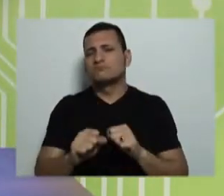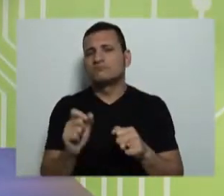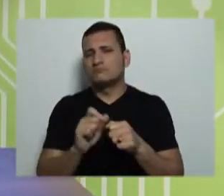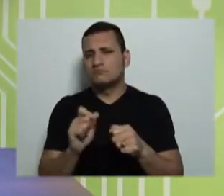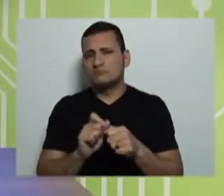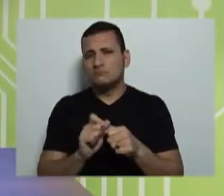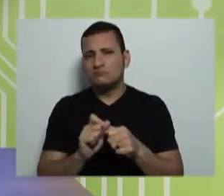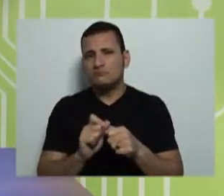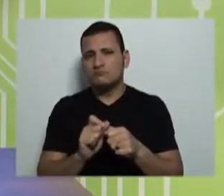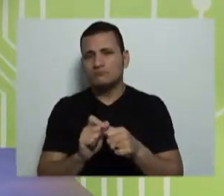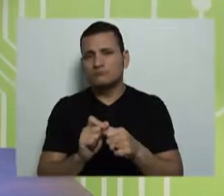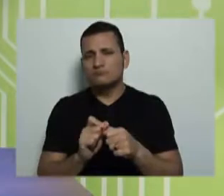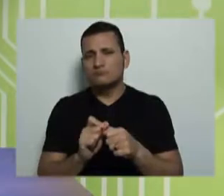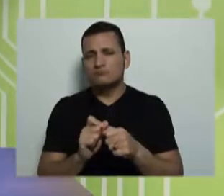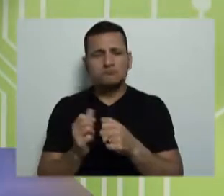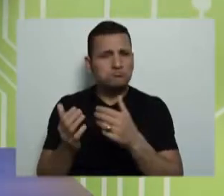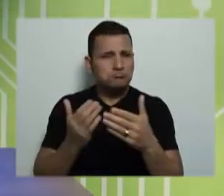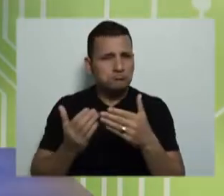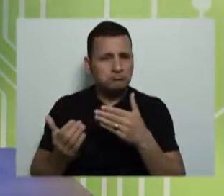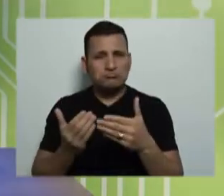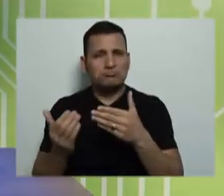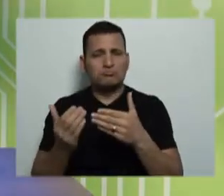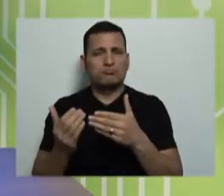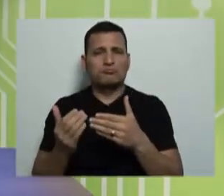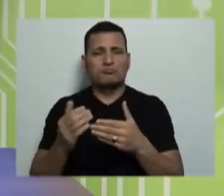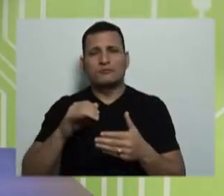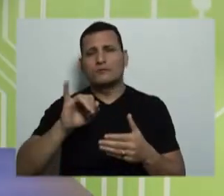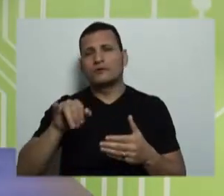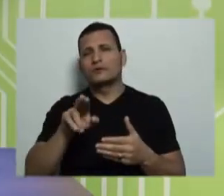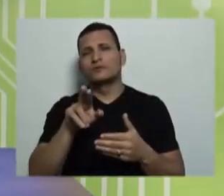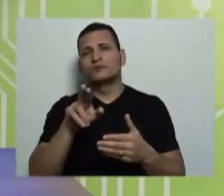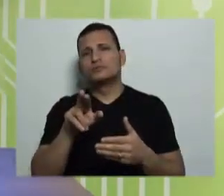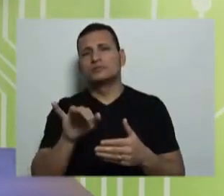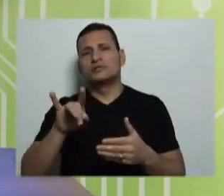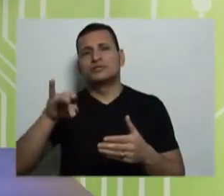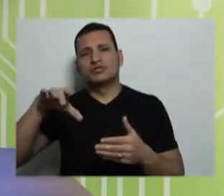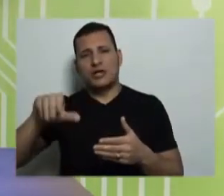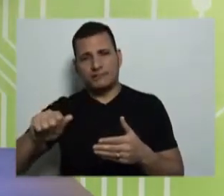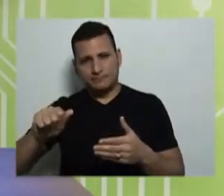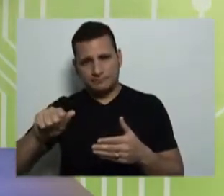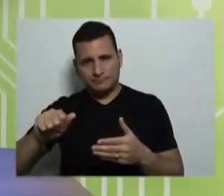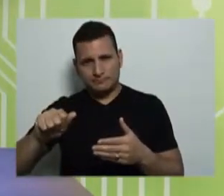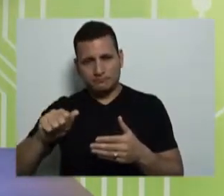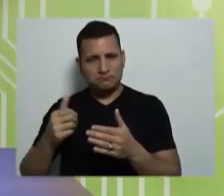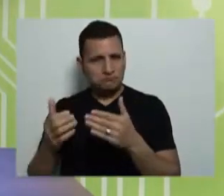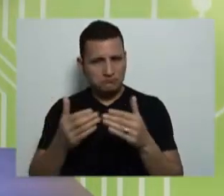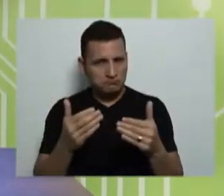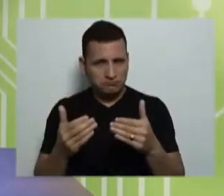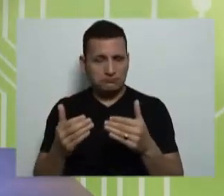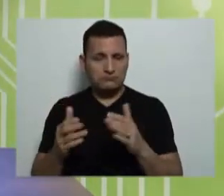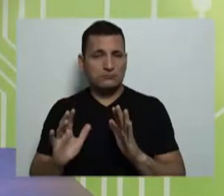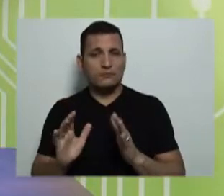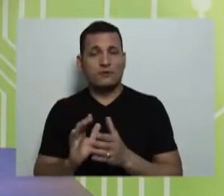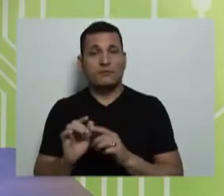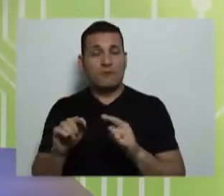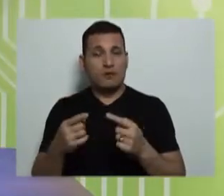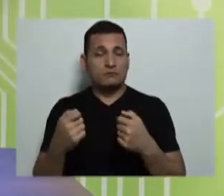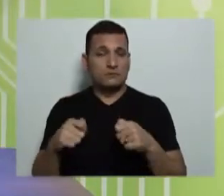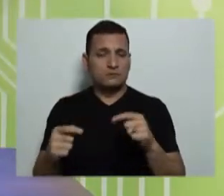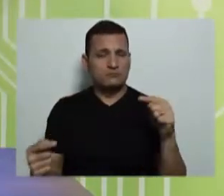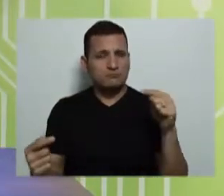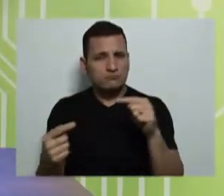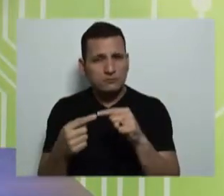pessoa jurídica de direito privado. Só que a gente vai ver mais para frente que tem que ter a ver com a área de atuação